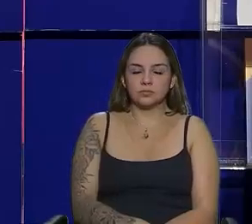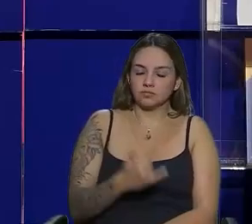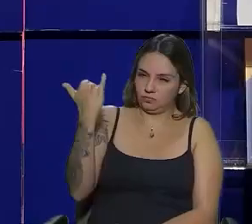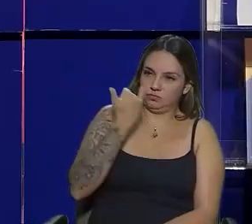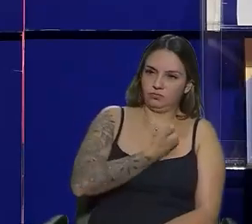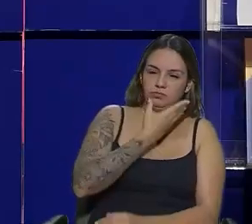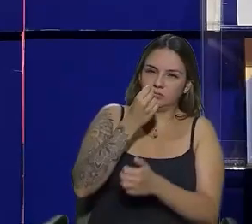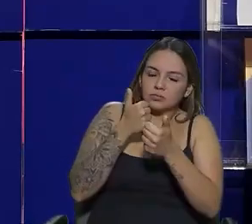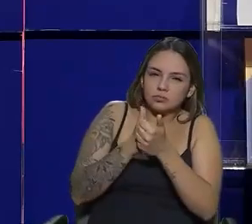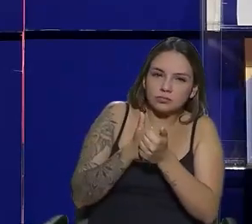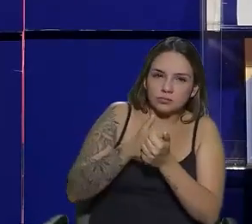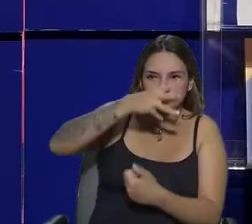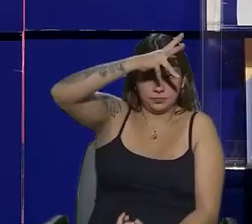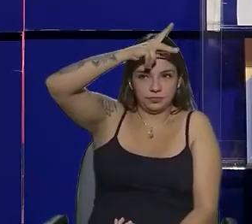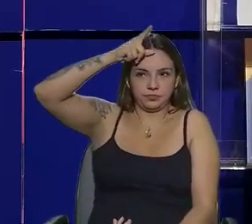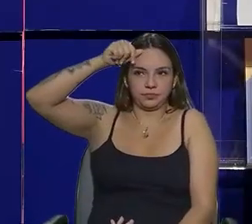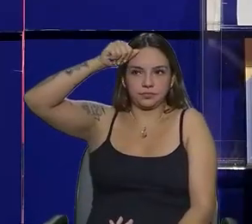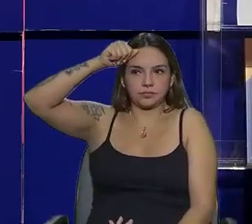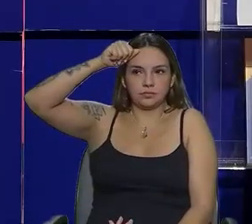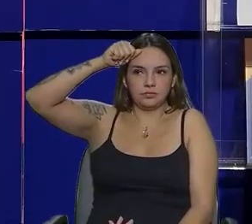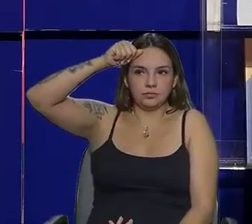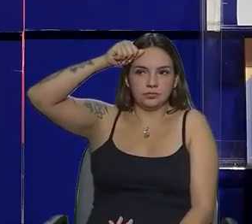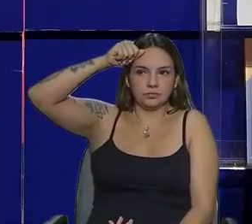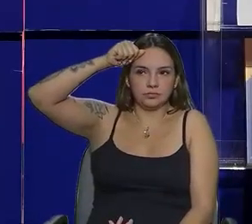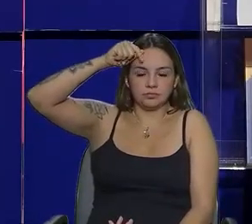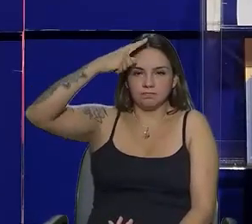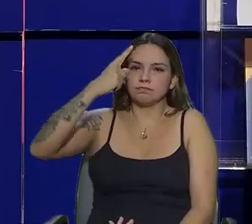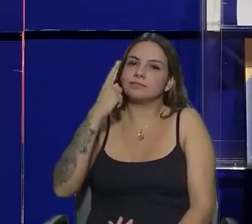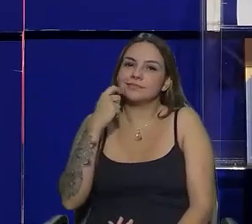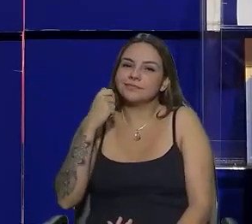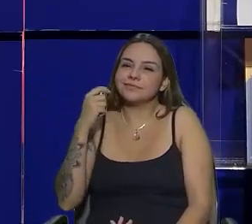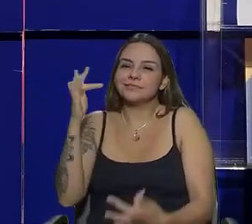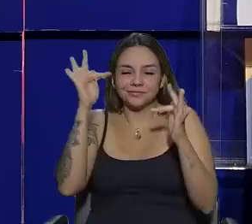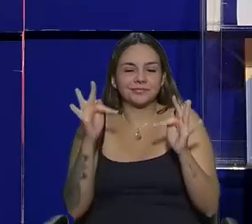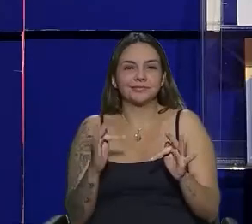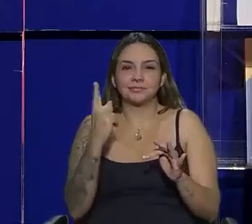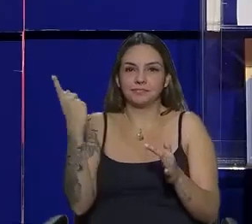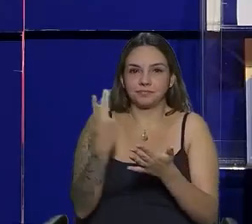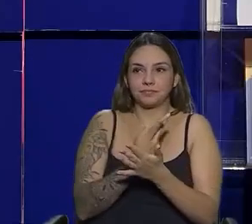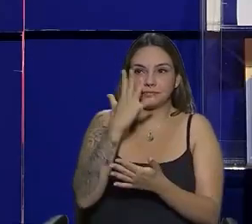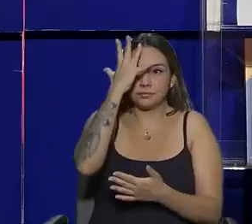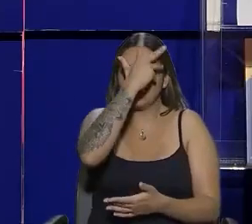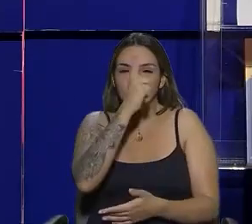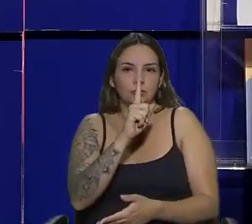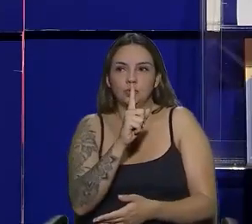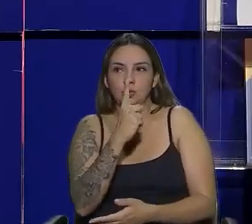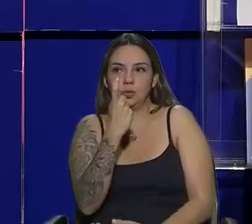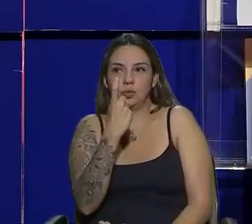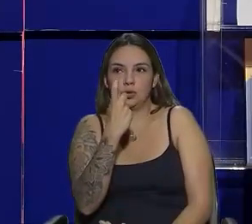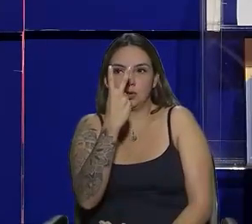Informaram que estamos muito próximos de Manaus. Tive uma grata surpresa, um fenômeno de beleza